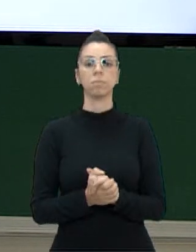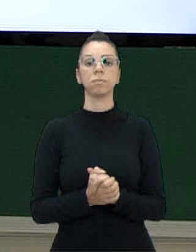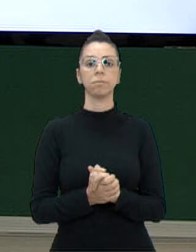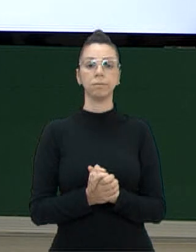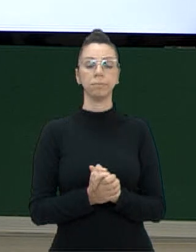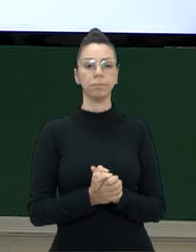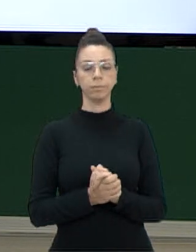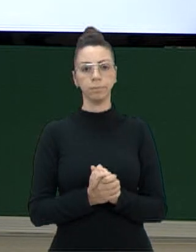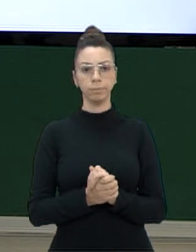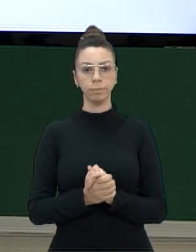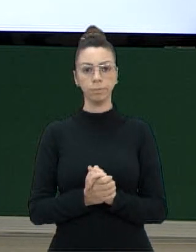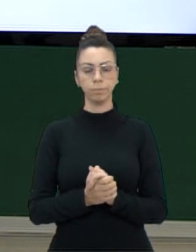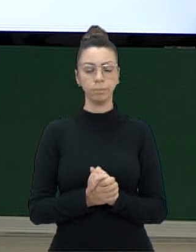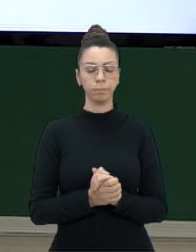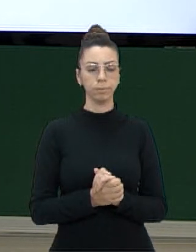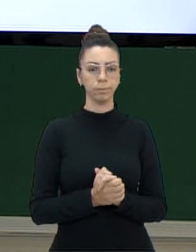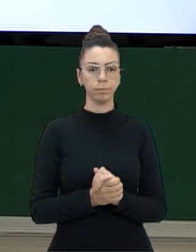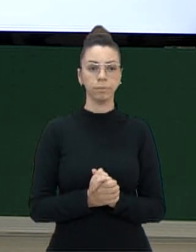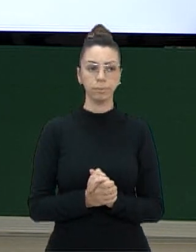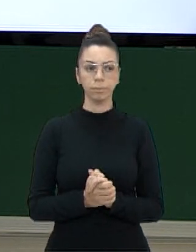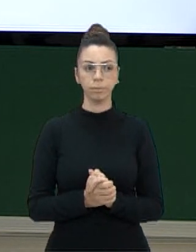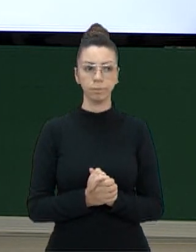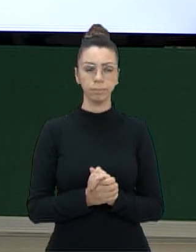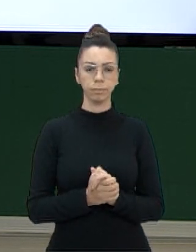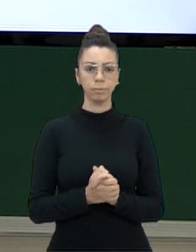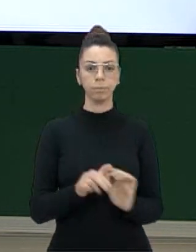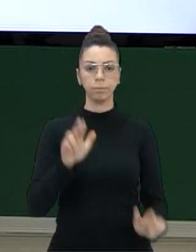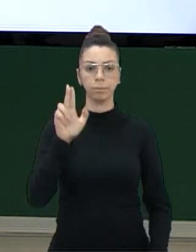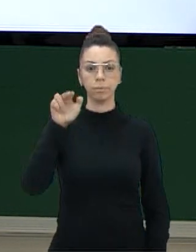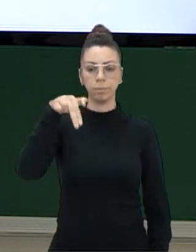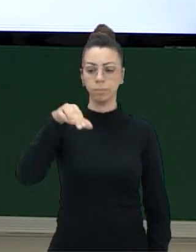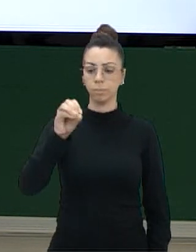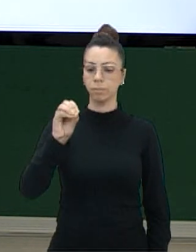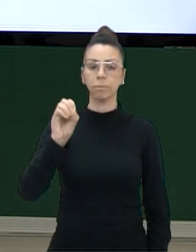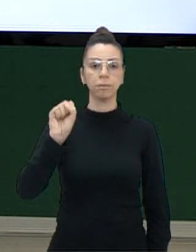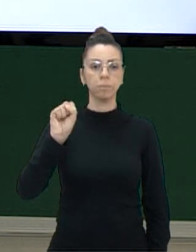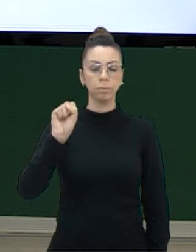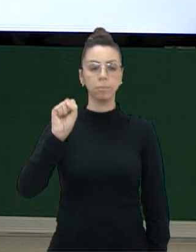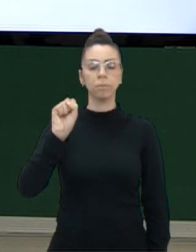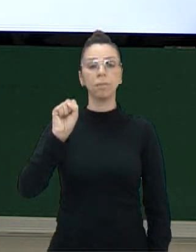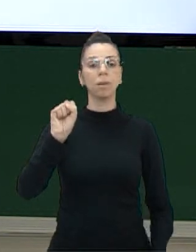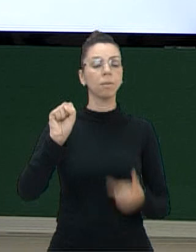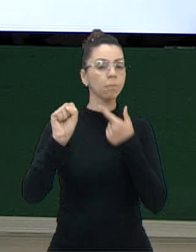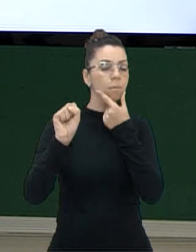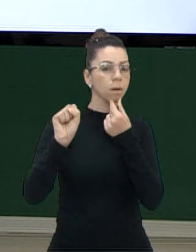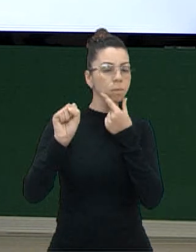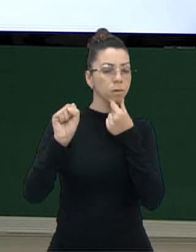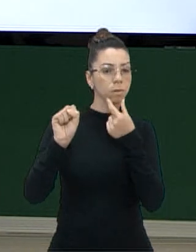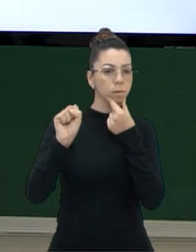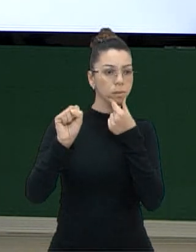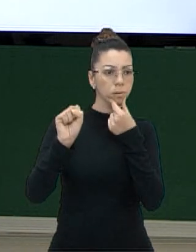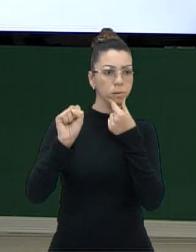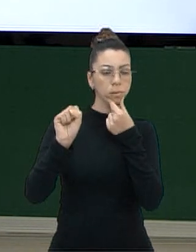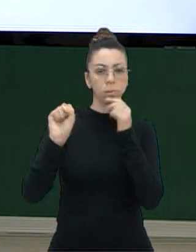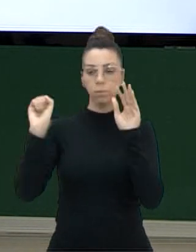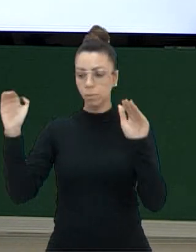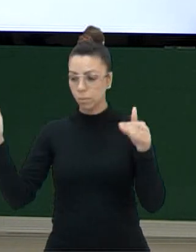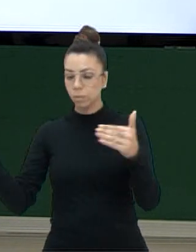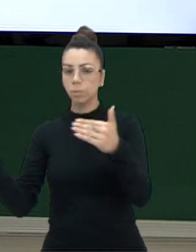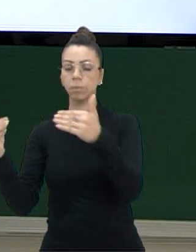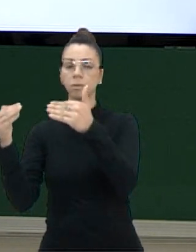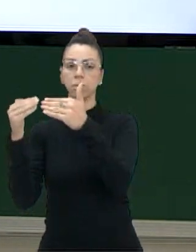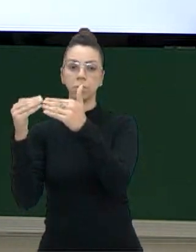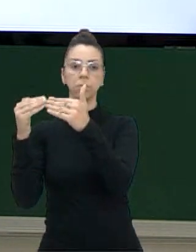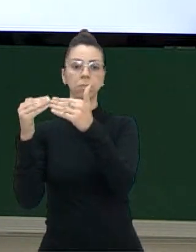substantivo também feminino singular. Unos, el masculino para um, hace concordância com alumnos.